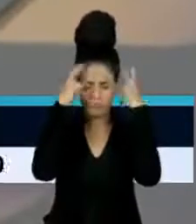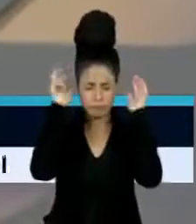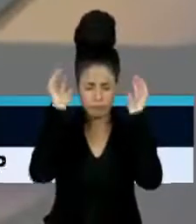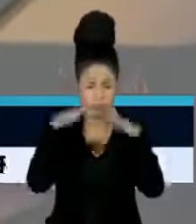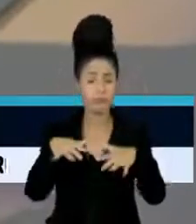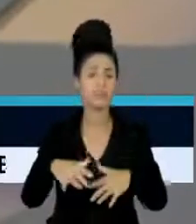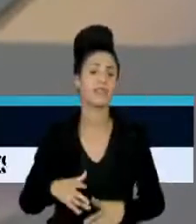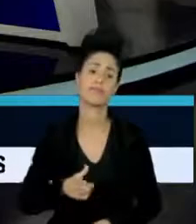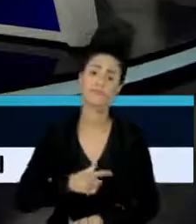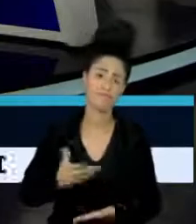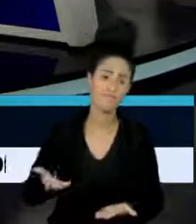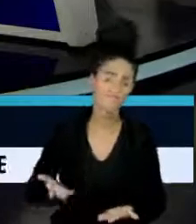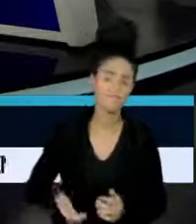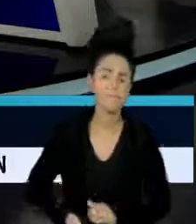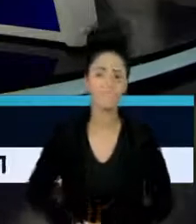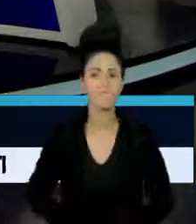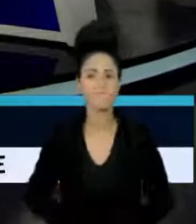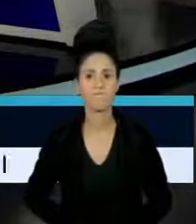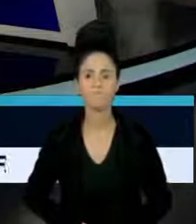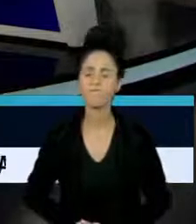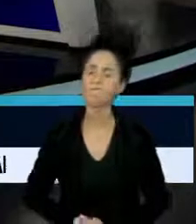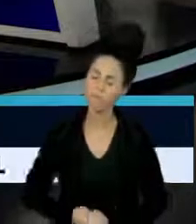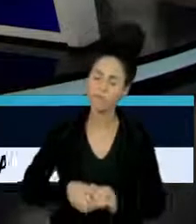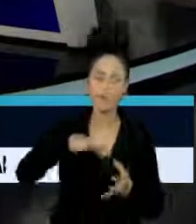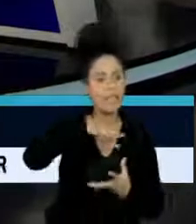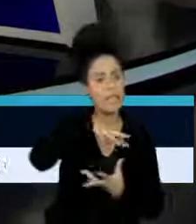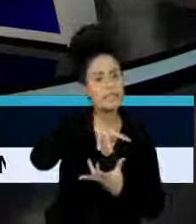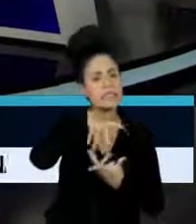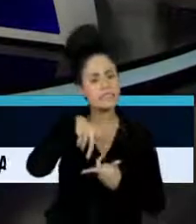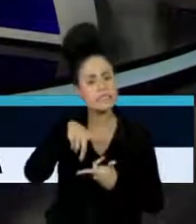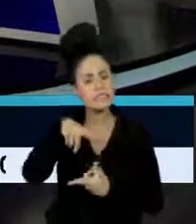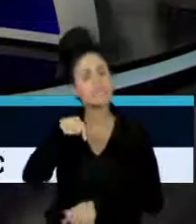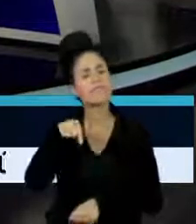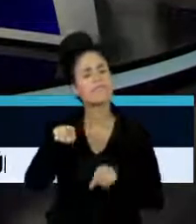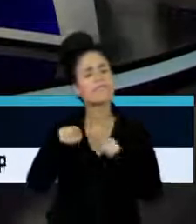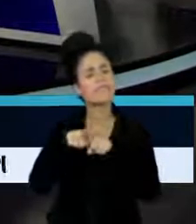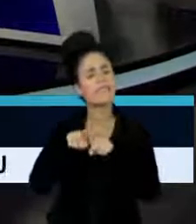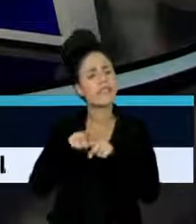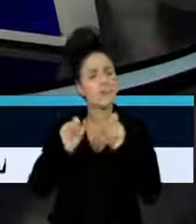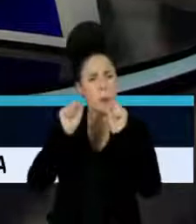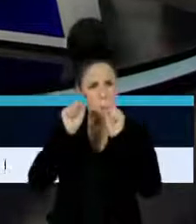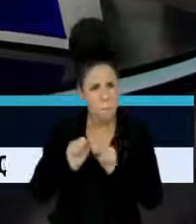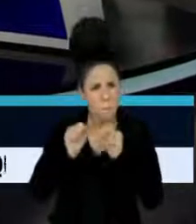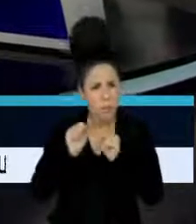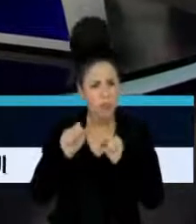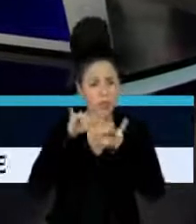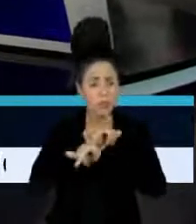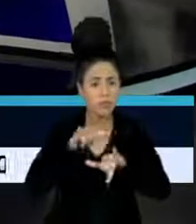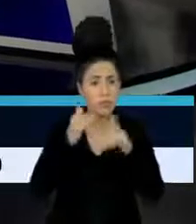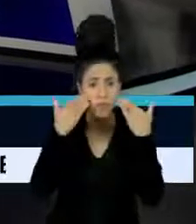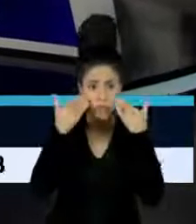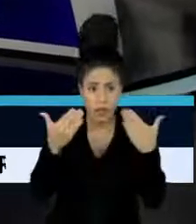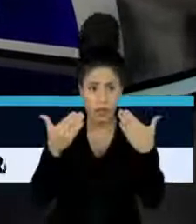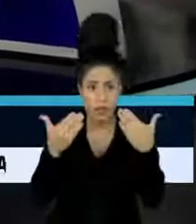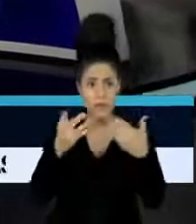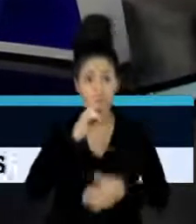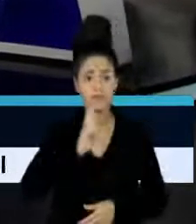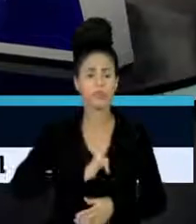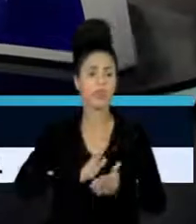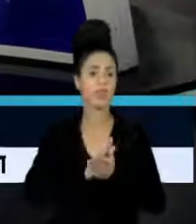mundo. A pressão internacional, Sérgio, pode manter esse tema em evidência até que haja uma resposta?